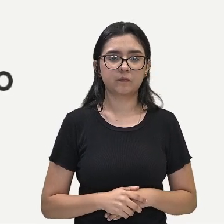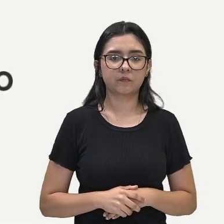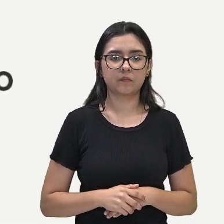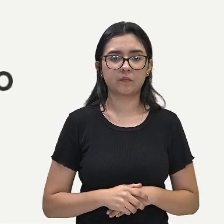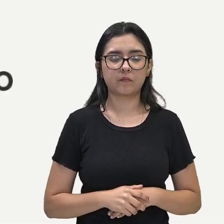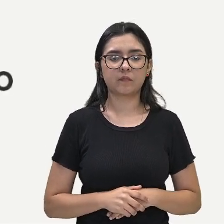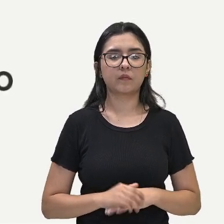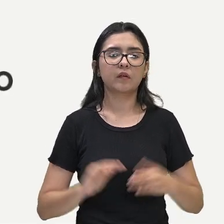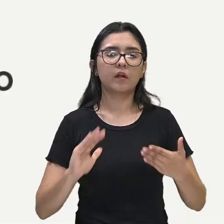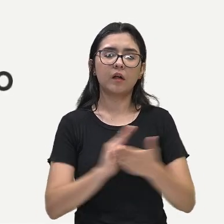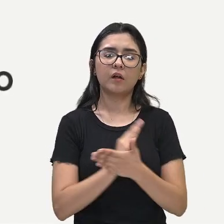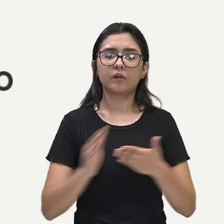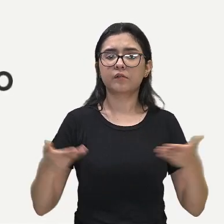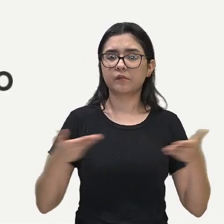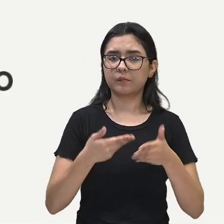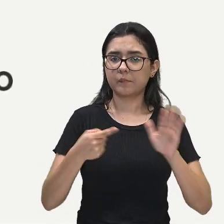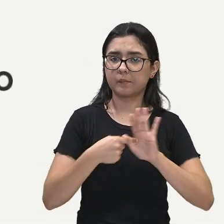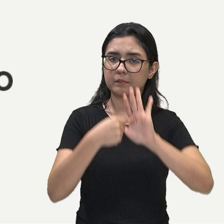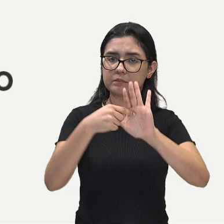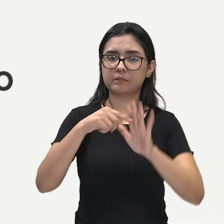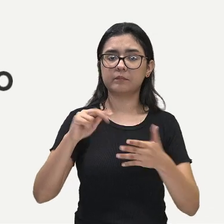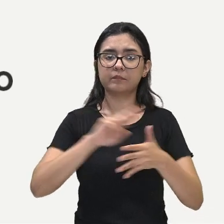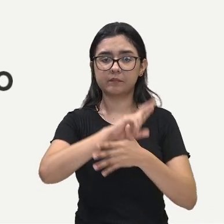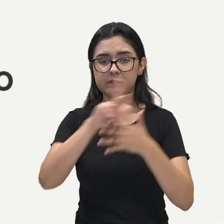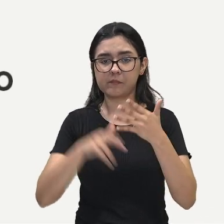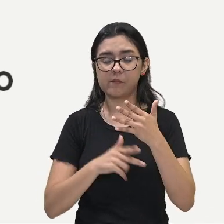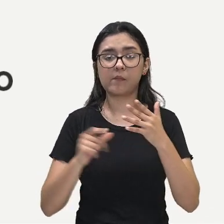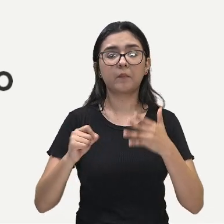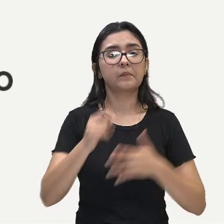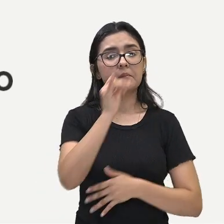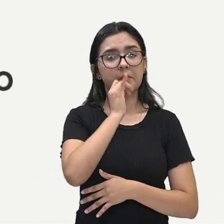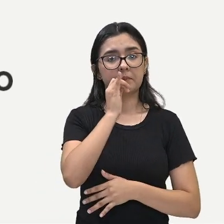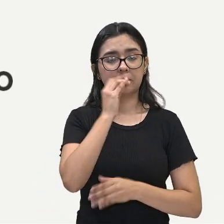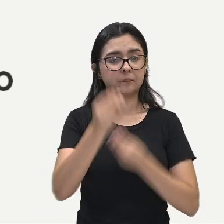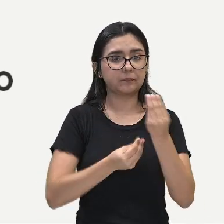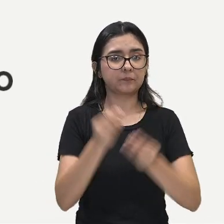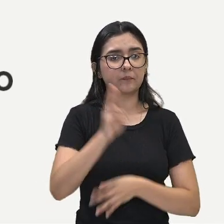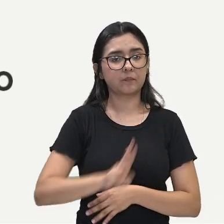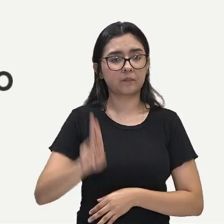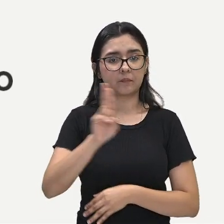aqui temos os usos desse pretérito. Então, o pretérito